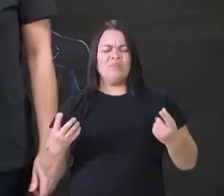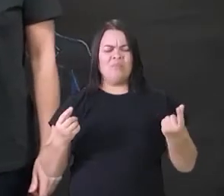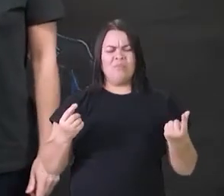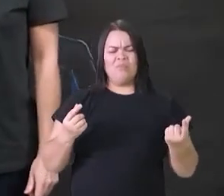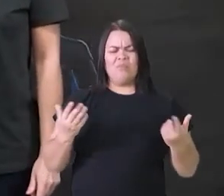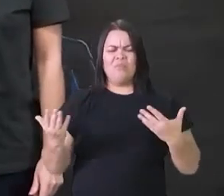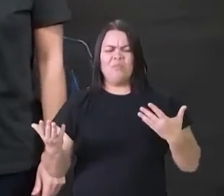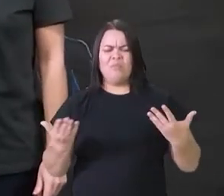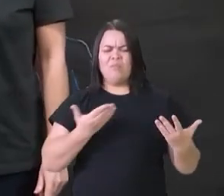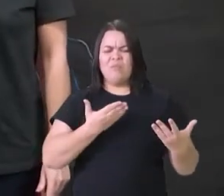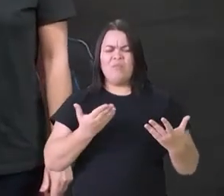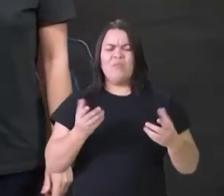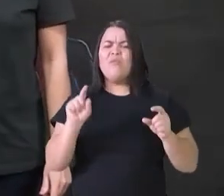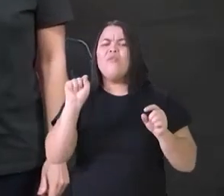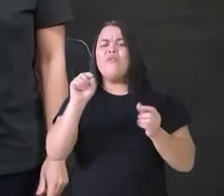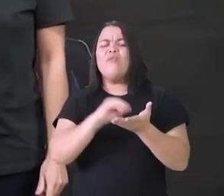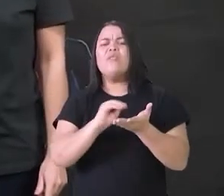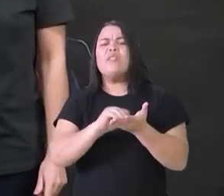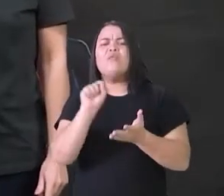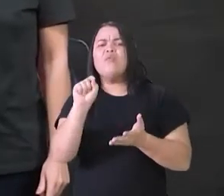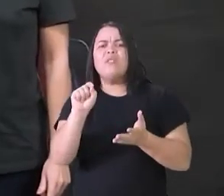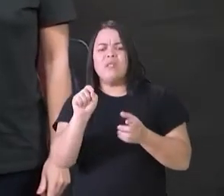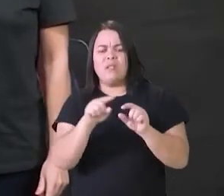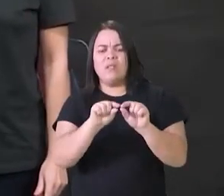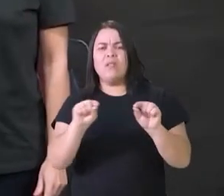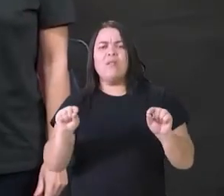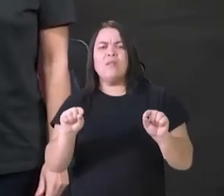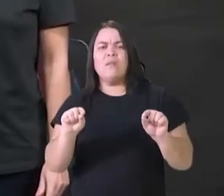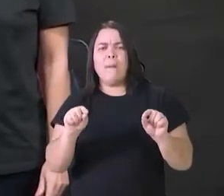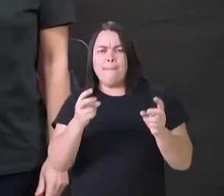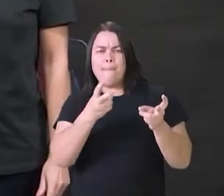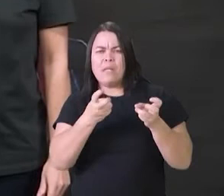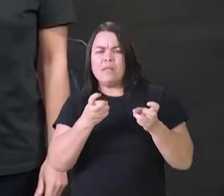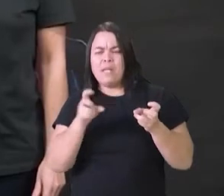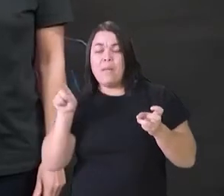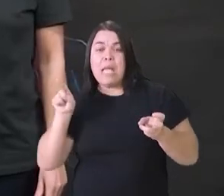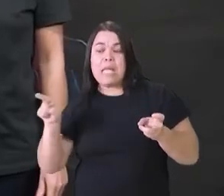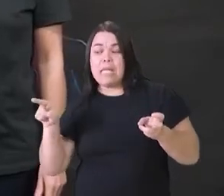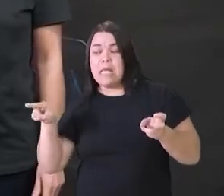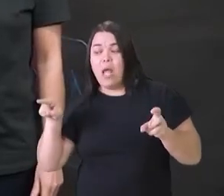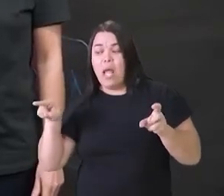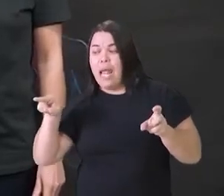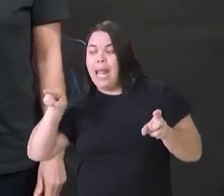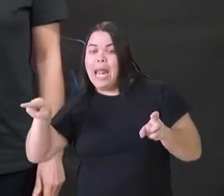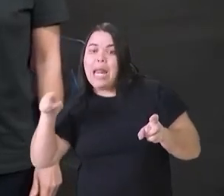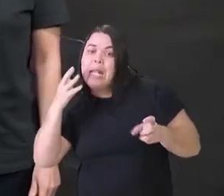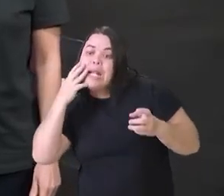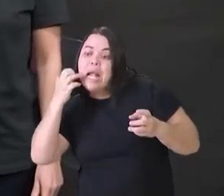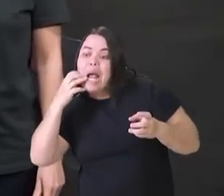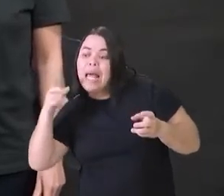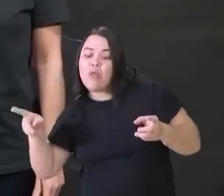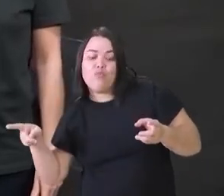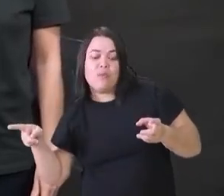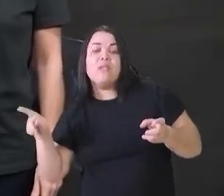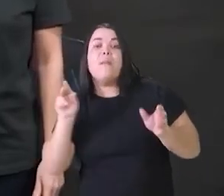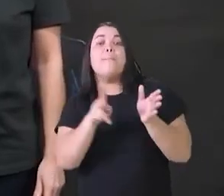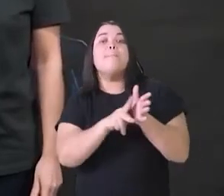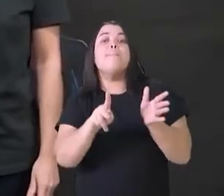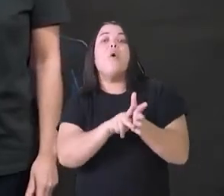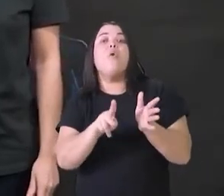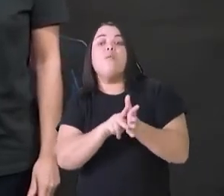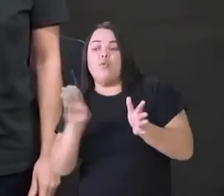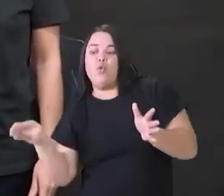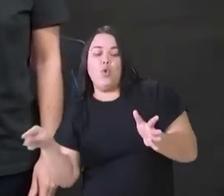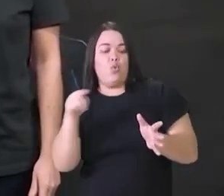o gato é irritante. É irritante. Percebem que esse gato pertence ao meu amigo? É dele. É